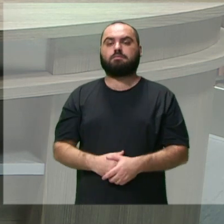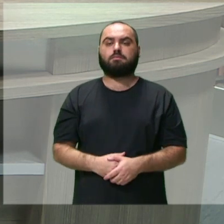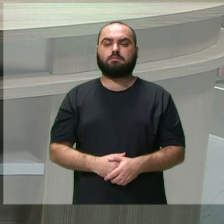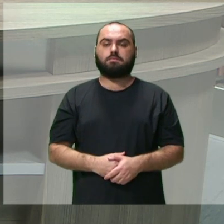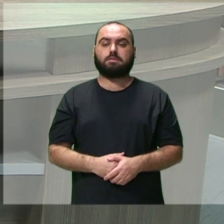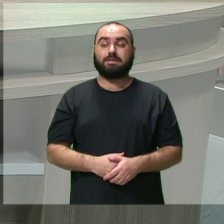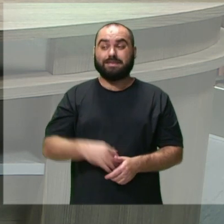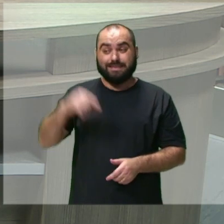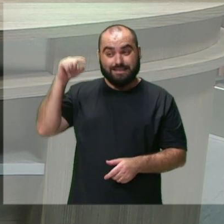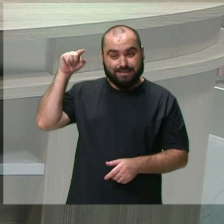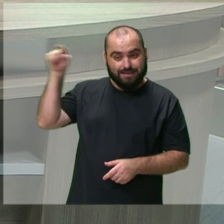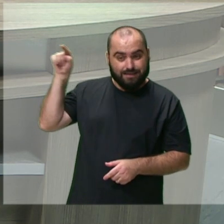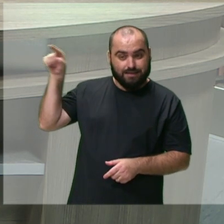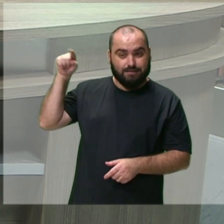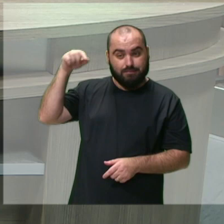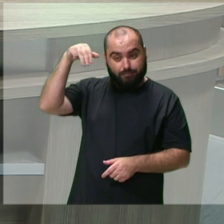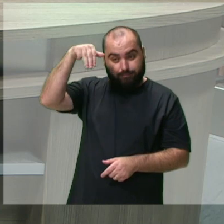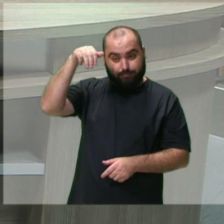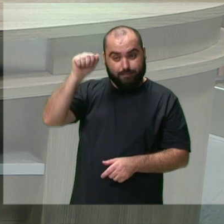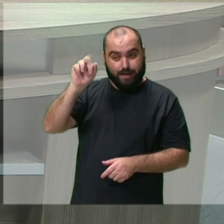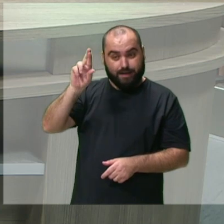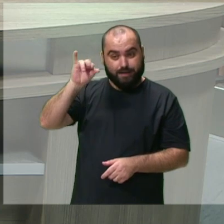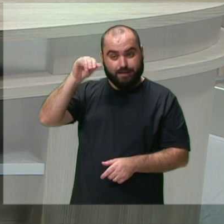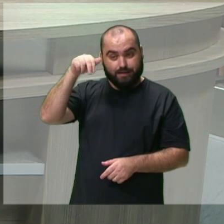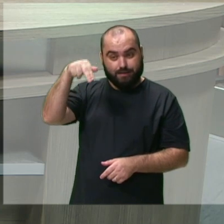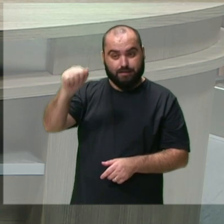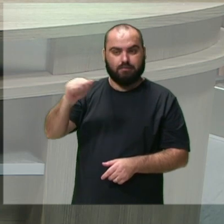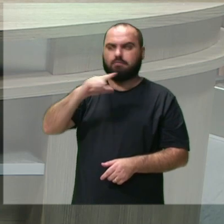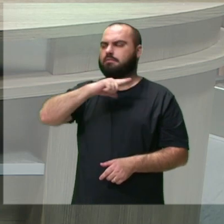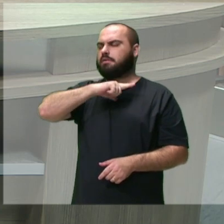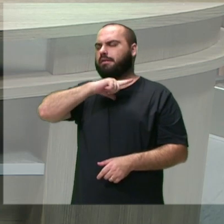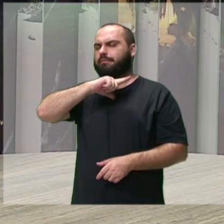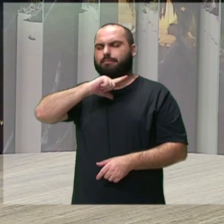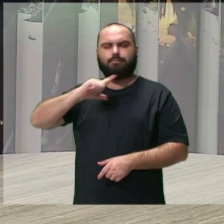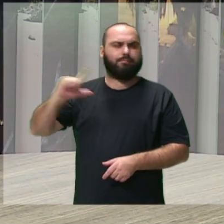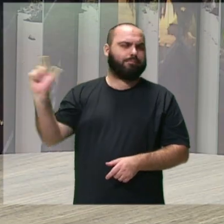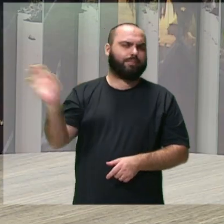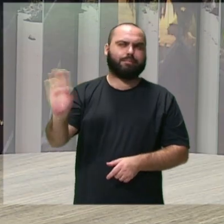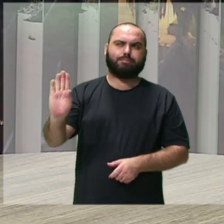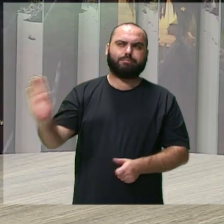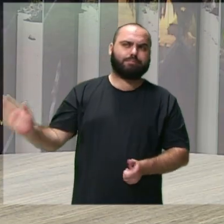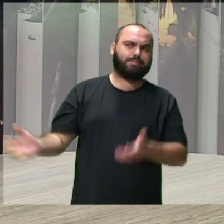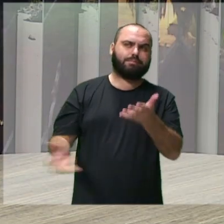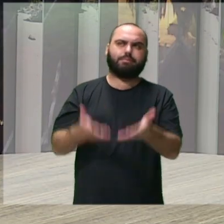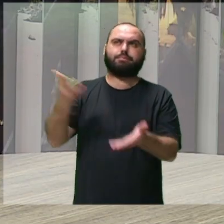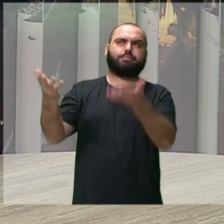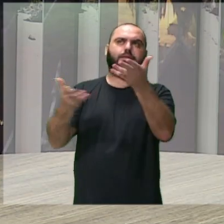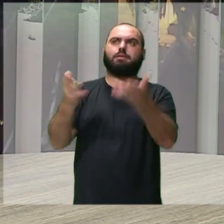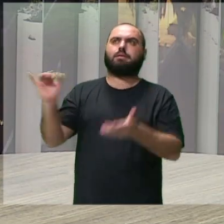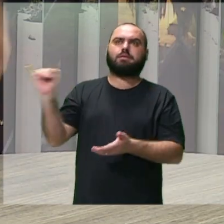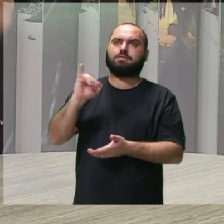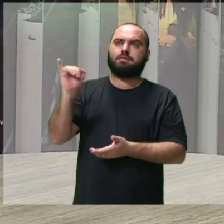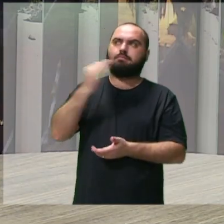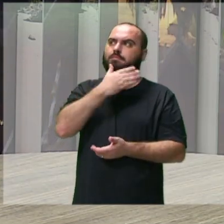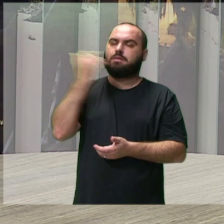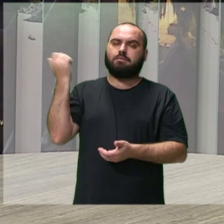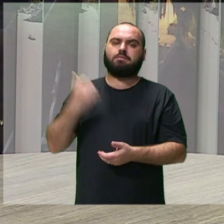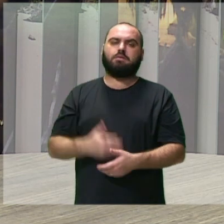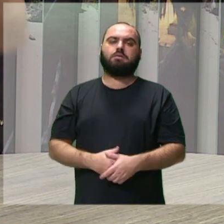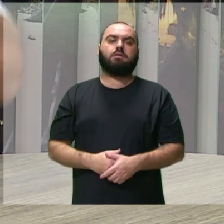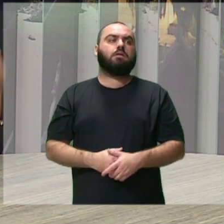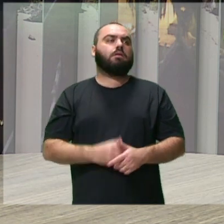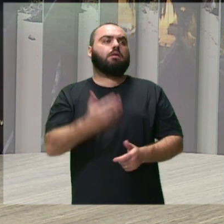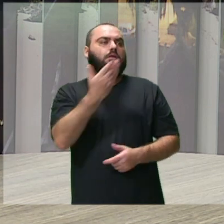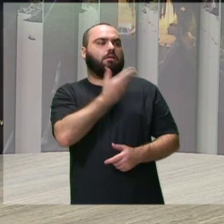trouxe para a cidade muitos benefícios, sabe? Assim, tanto direto quanto indiretamente, né? Eu ouço amigos dizerem, olha, eu trabalho